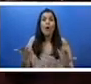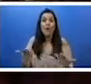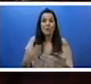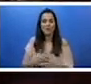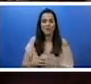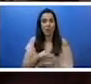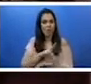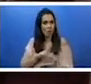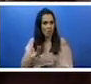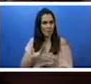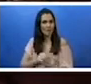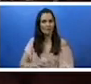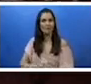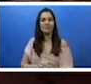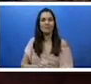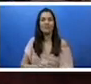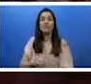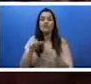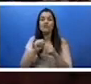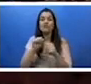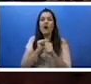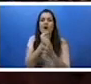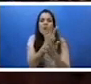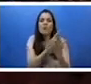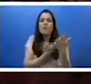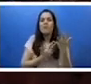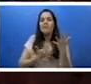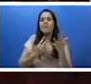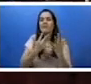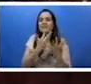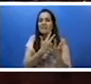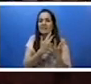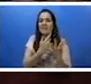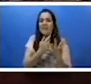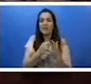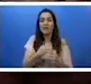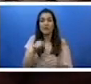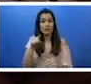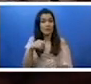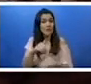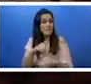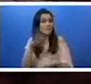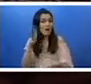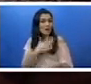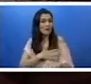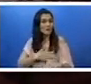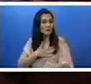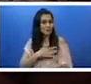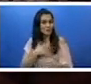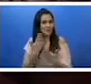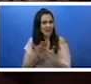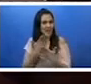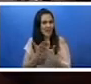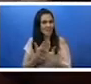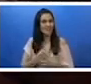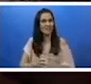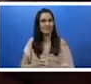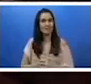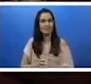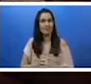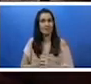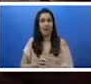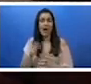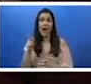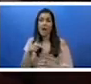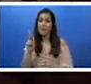Escreva o nome aí. E faça um desenho do meio de transporte que você mais gostou das aulas. Então, agora é o desenho. A